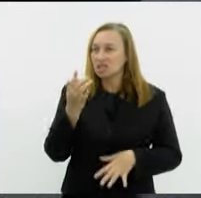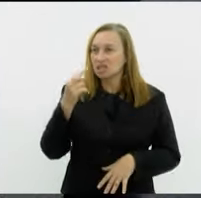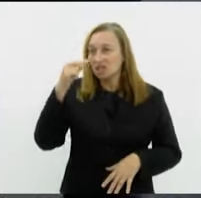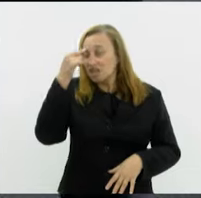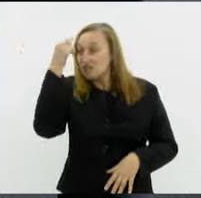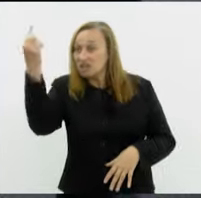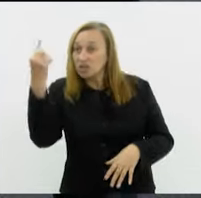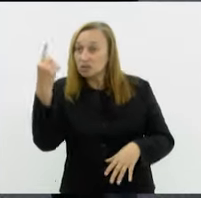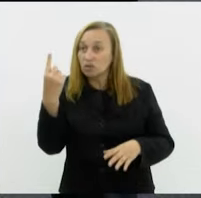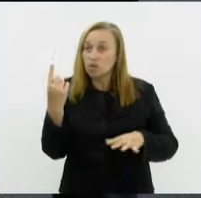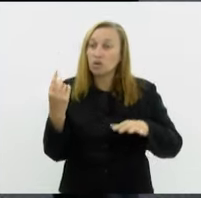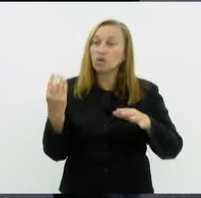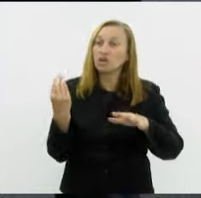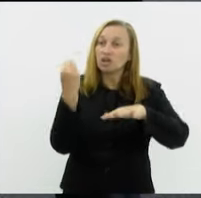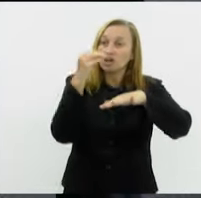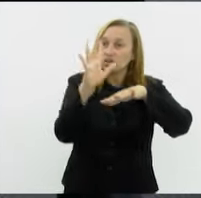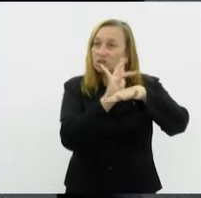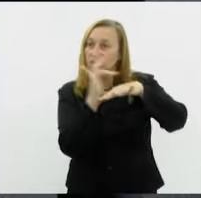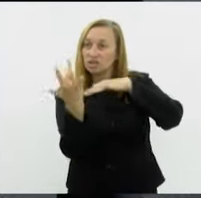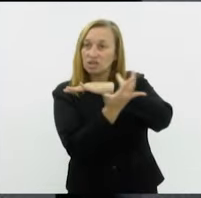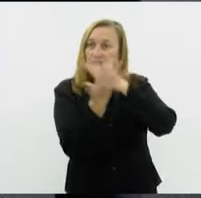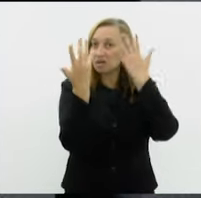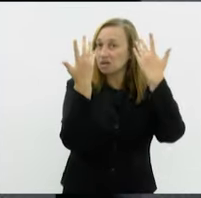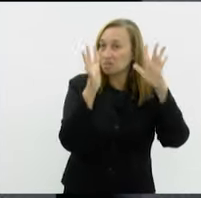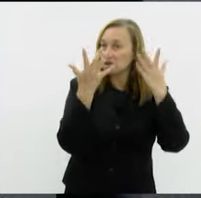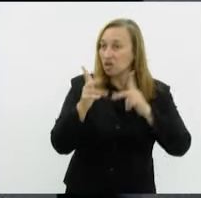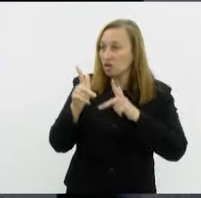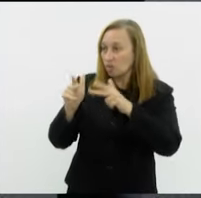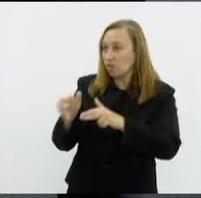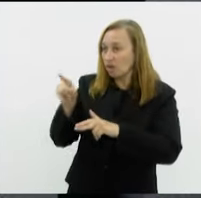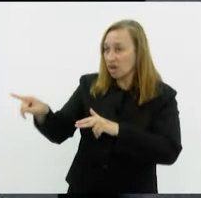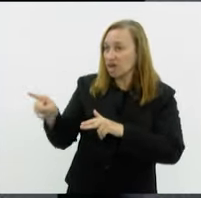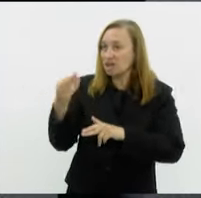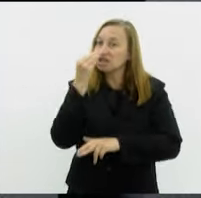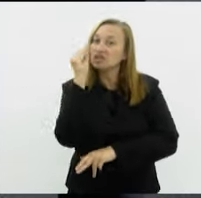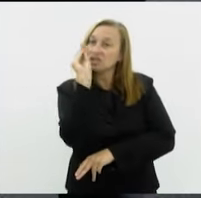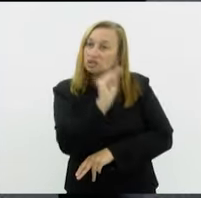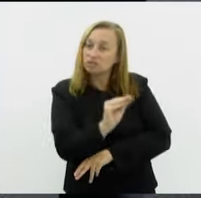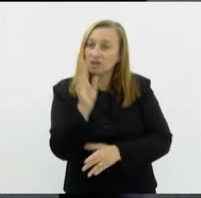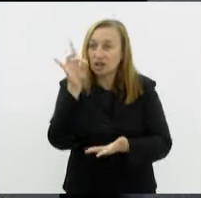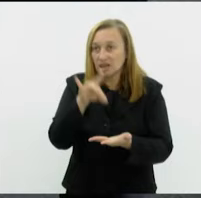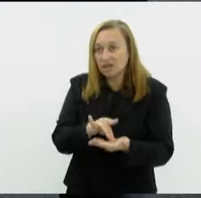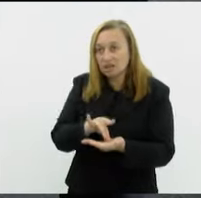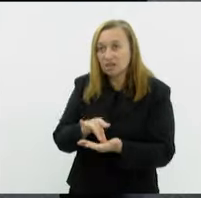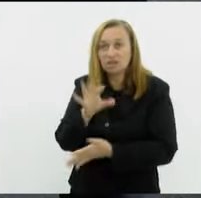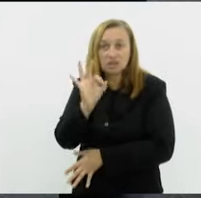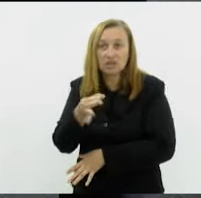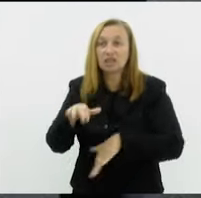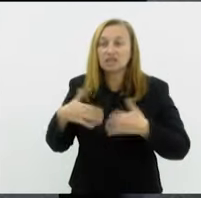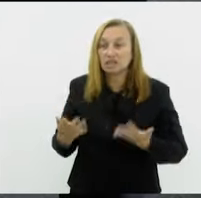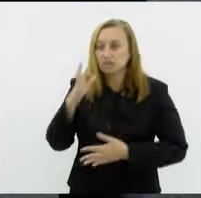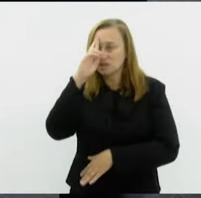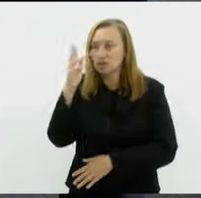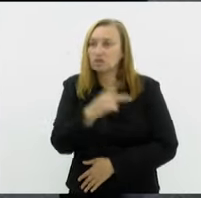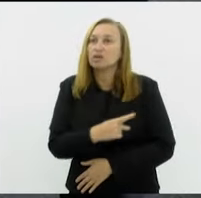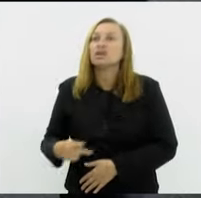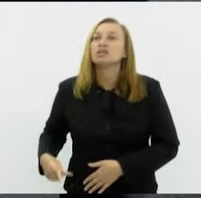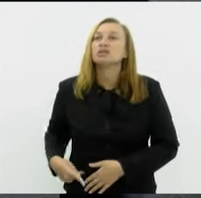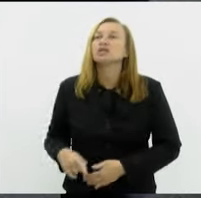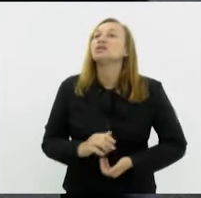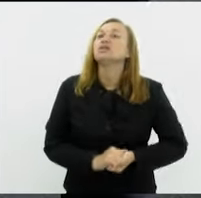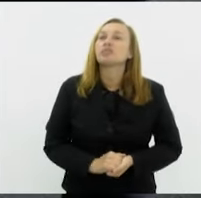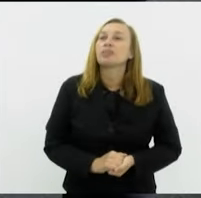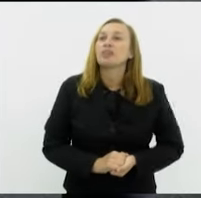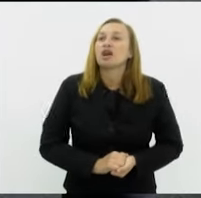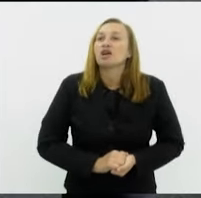sociais, ganhou aplausos daquele que, assim como ele, ignoram a realidade dos fatos. Então, senhor presidente, ficamos